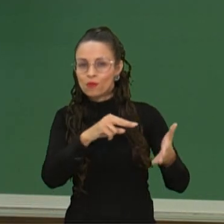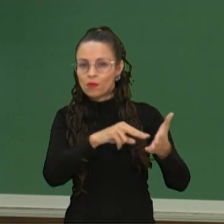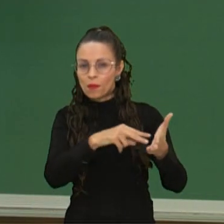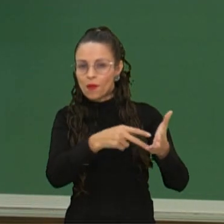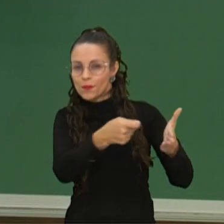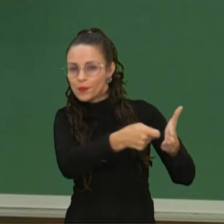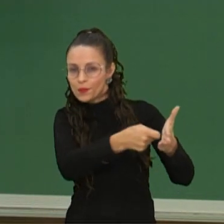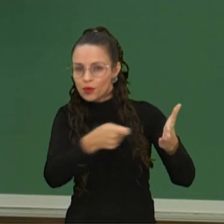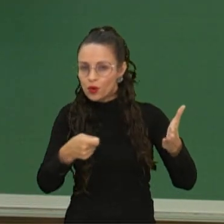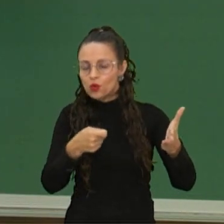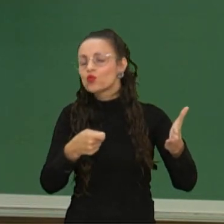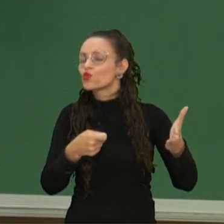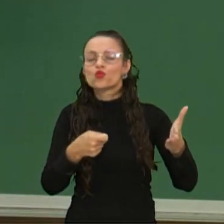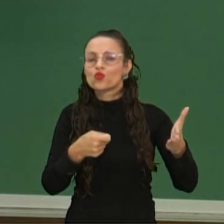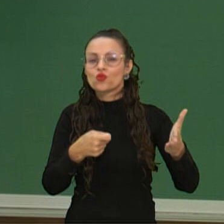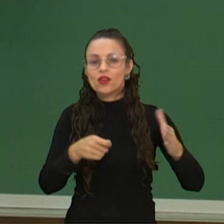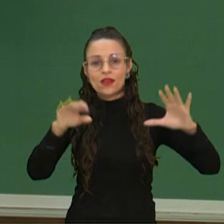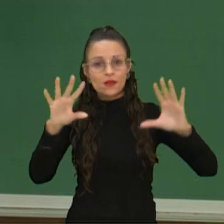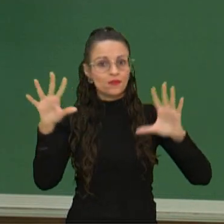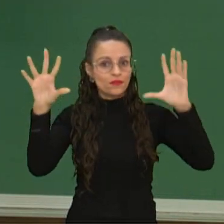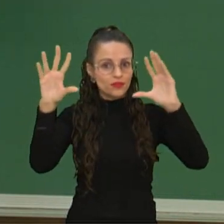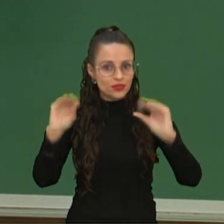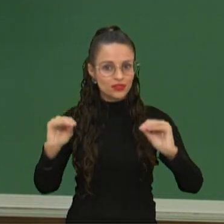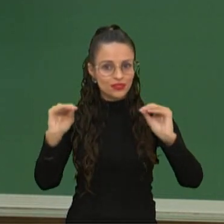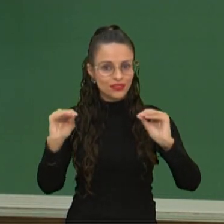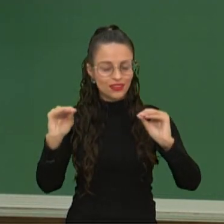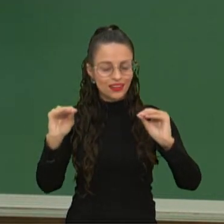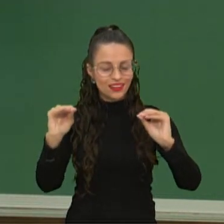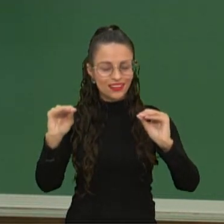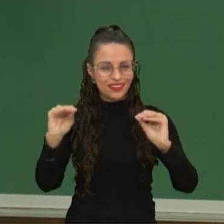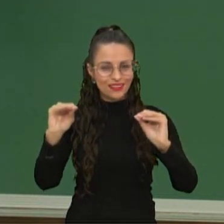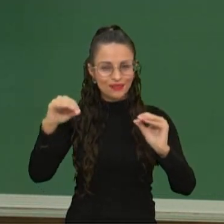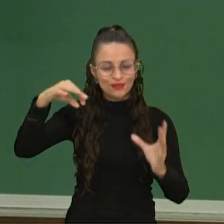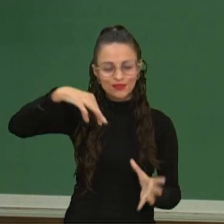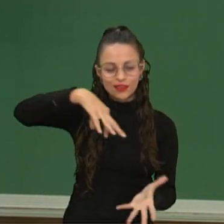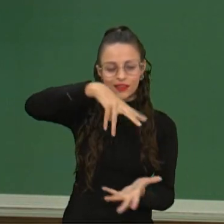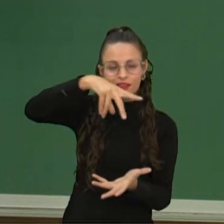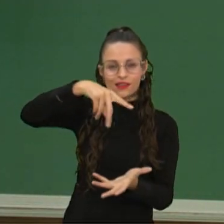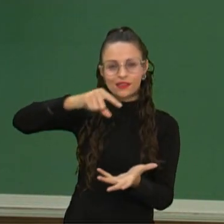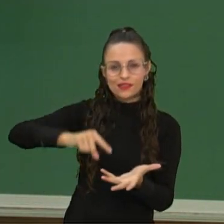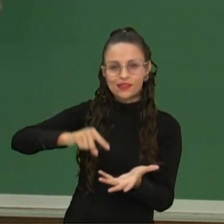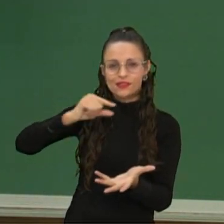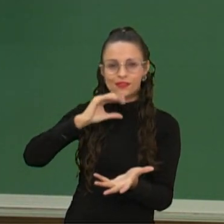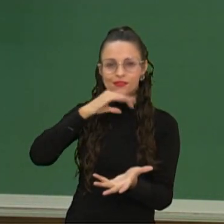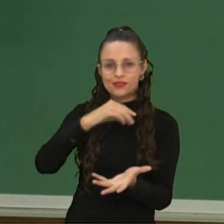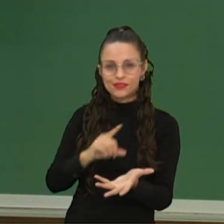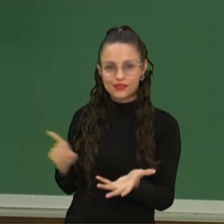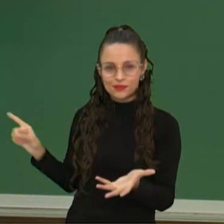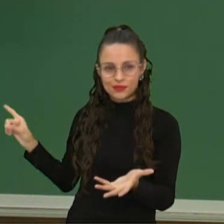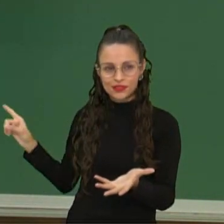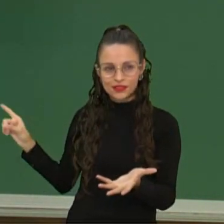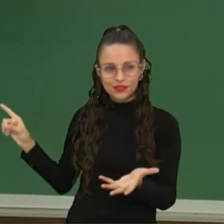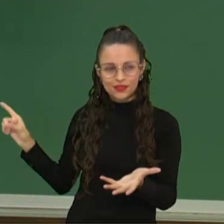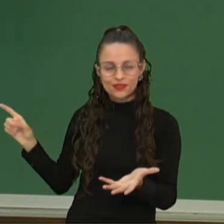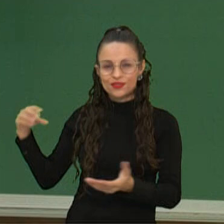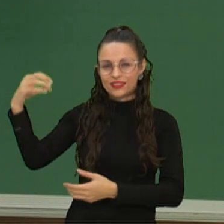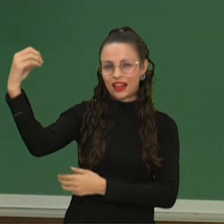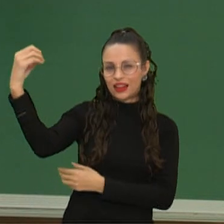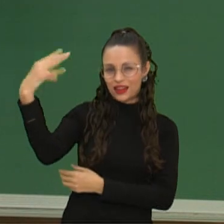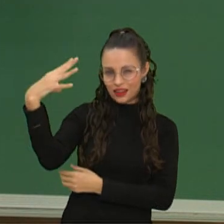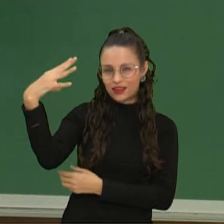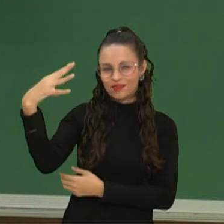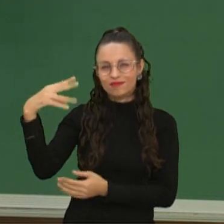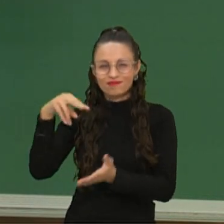tomada, como se fosse para poder desligar o aquecimento, né, que está sendo representado, no caso aqui, por essa lâmpada, por essa luz.